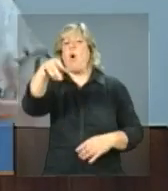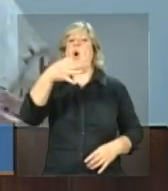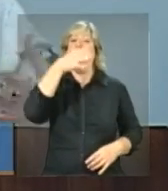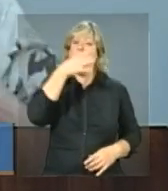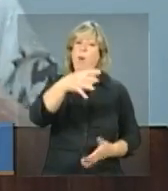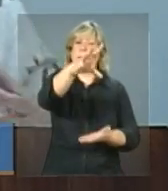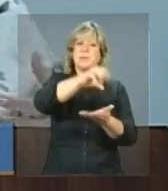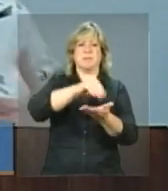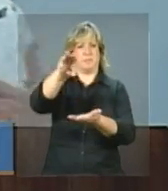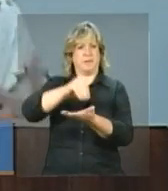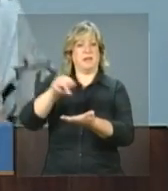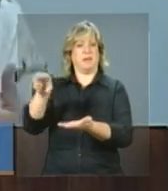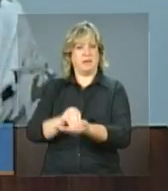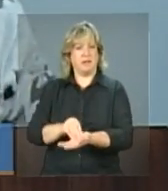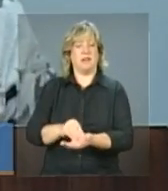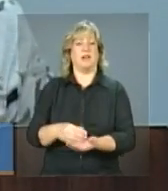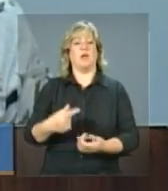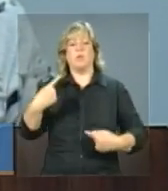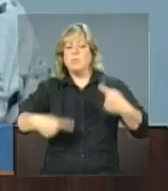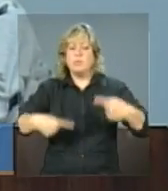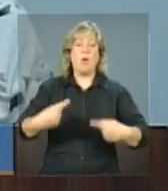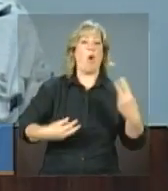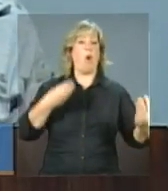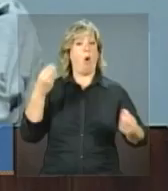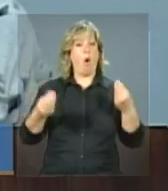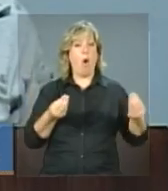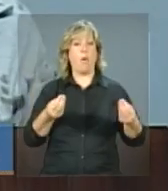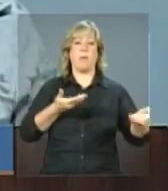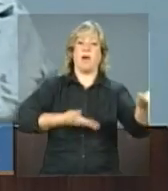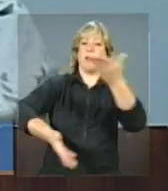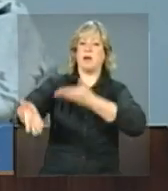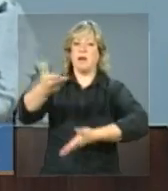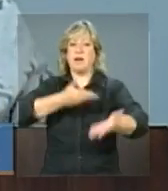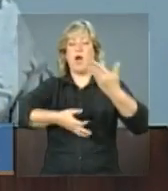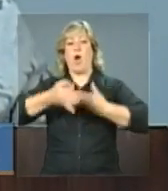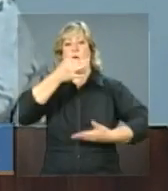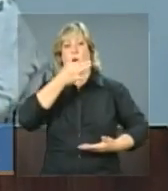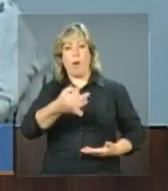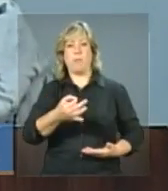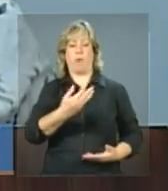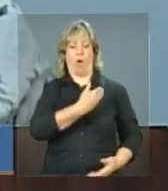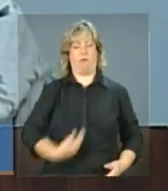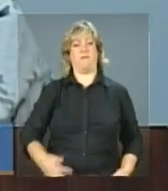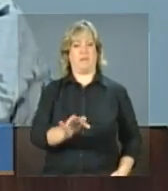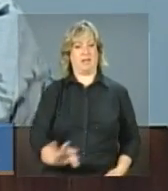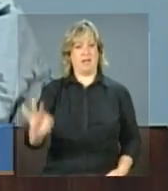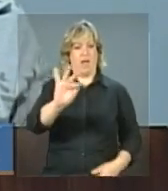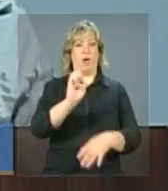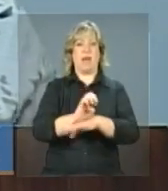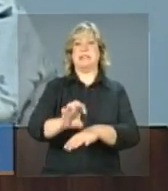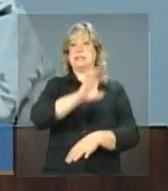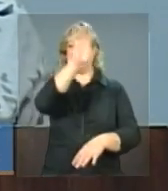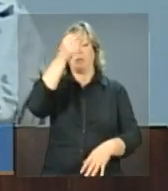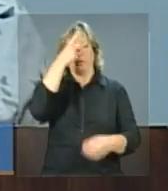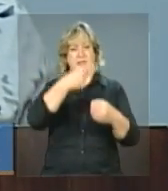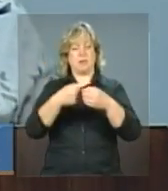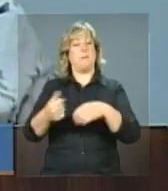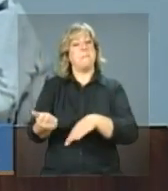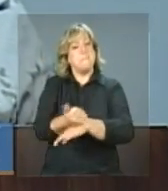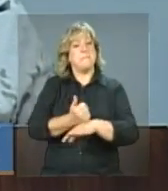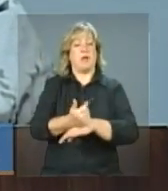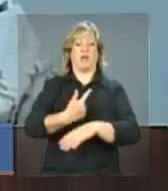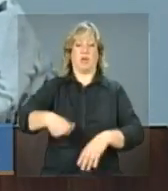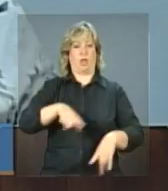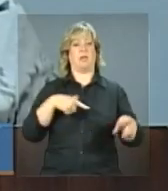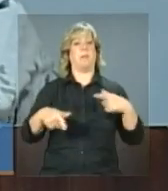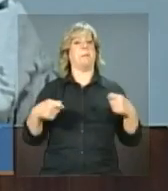debatem, para que a gente possa, à medida que a gente vai interagindo, governo federal, estados e municípios, a gente possa estar melhorando o nosso trabalho. Para